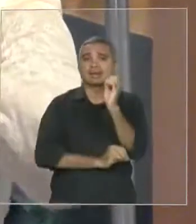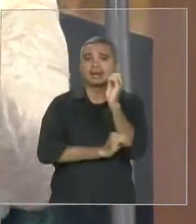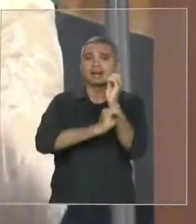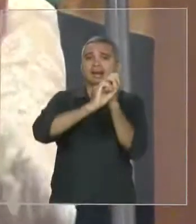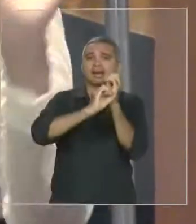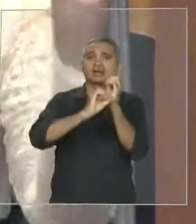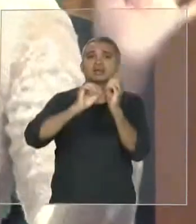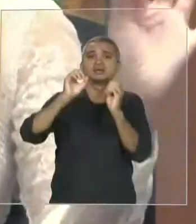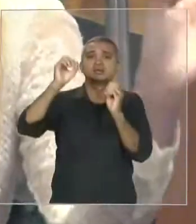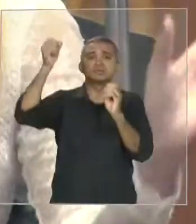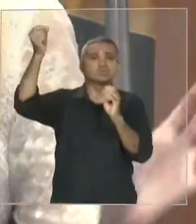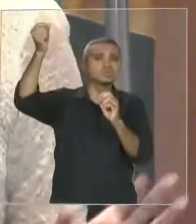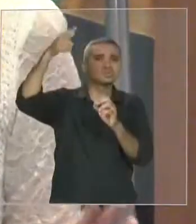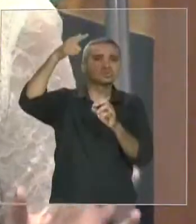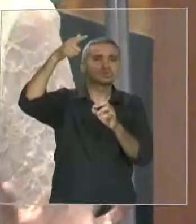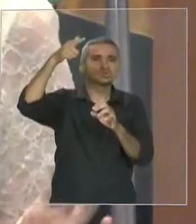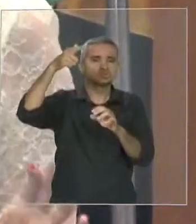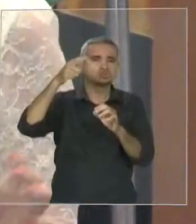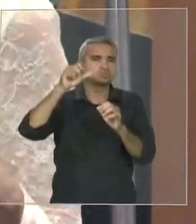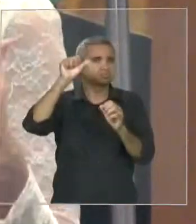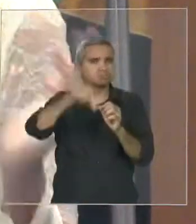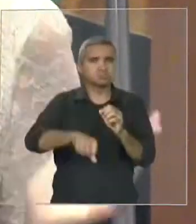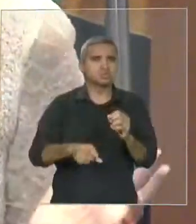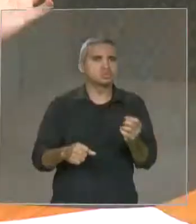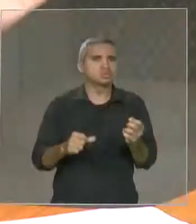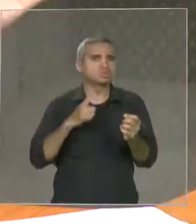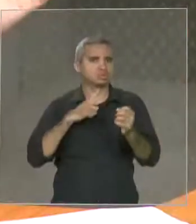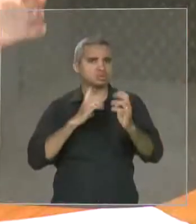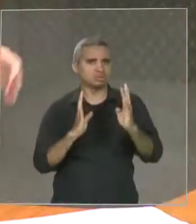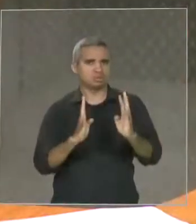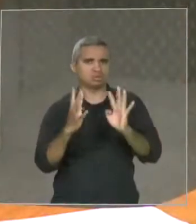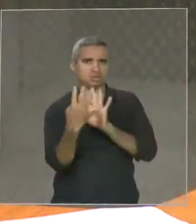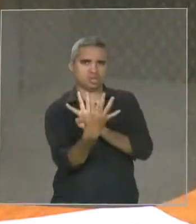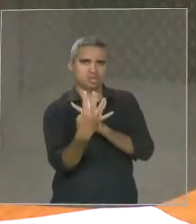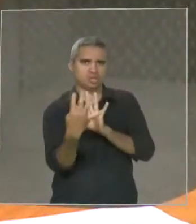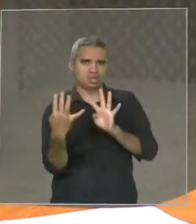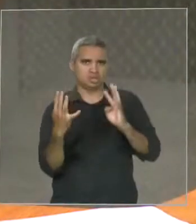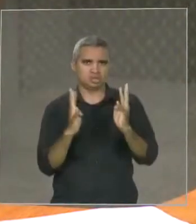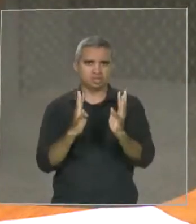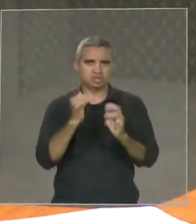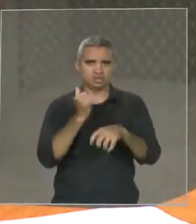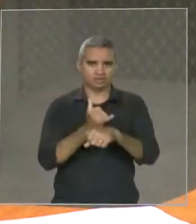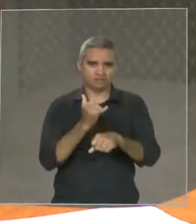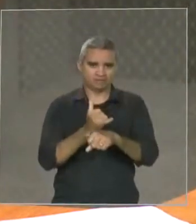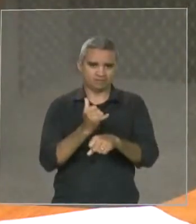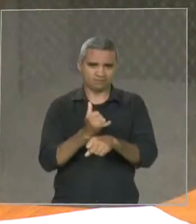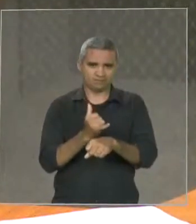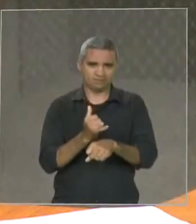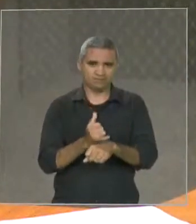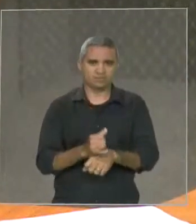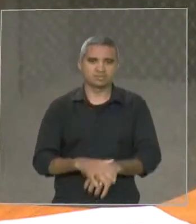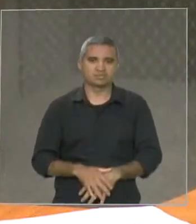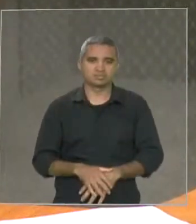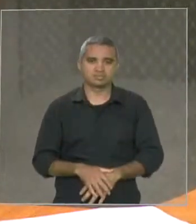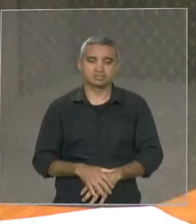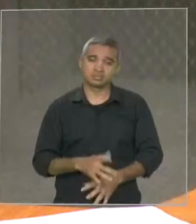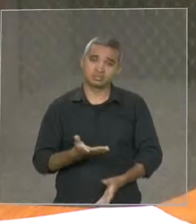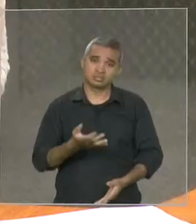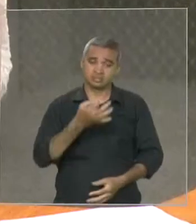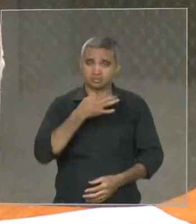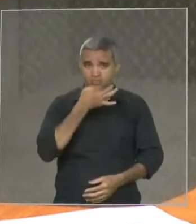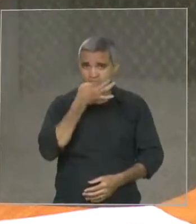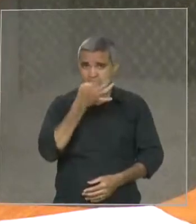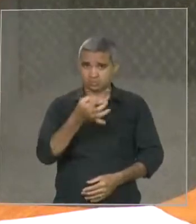É pior do que gaiola de zoológico, presidente Gilberto, para se ter noção. E eu acho que essa Assembleia não pode